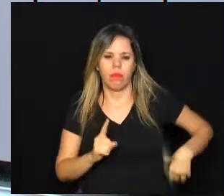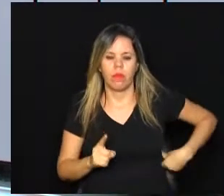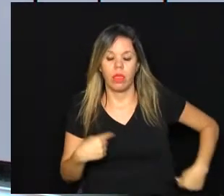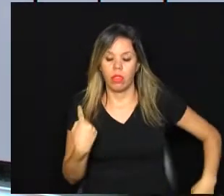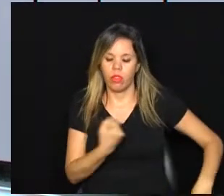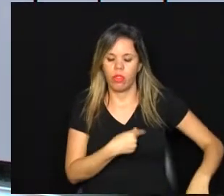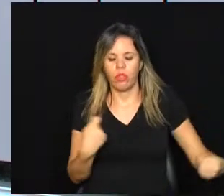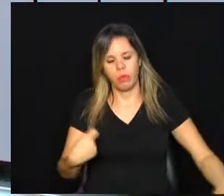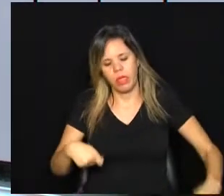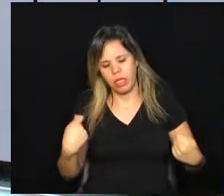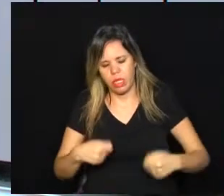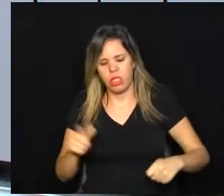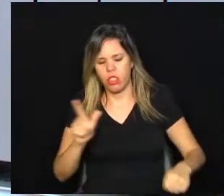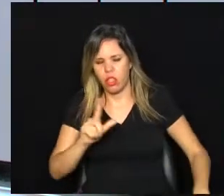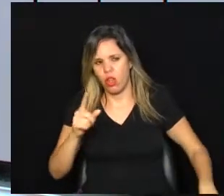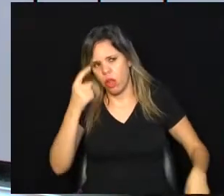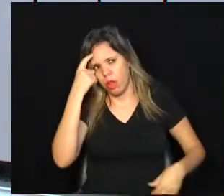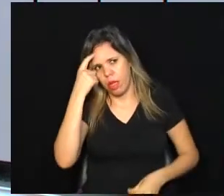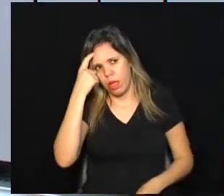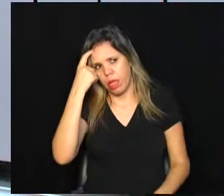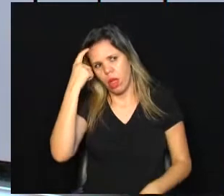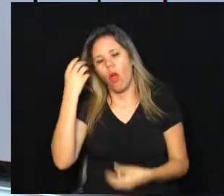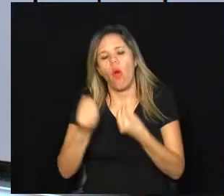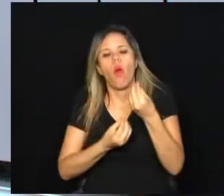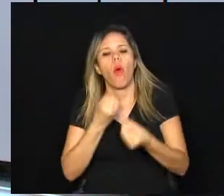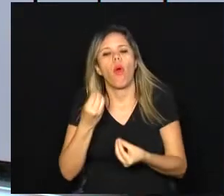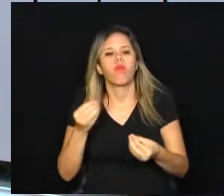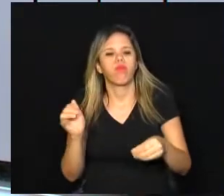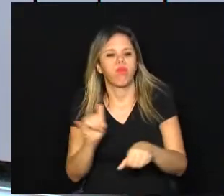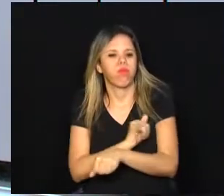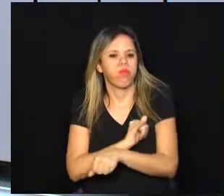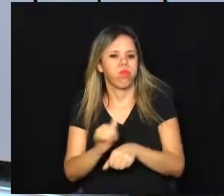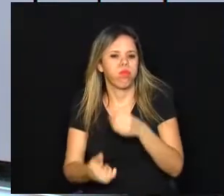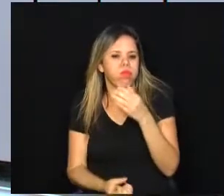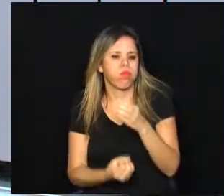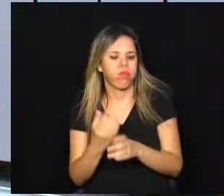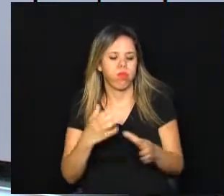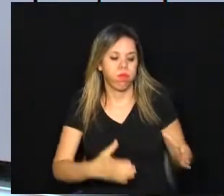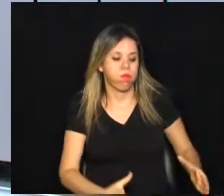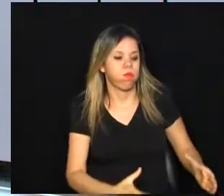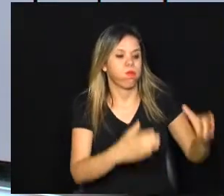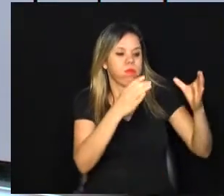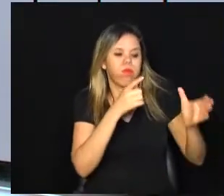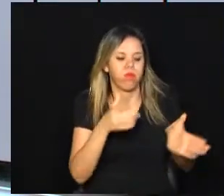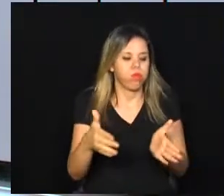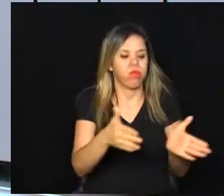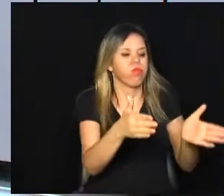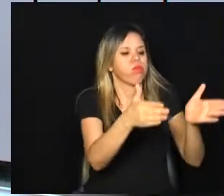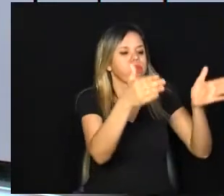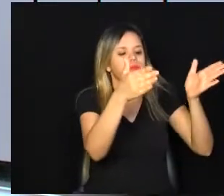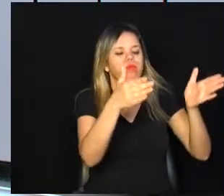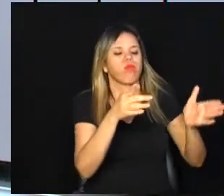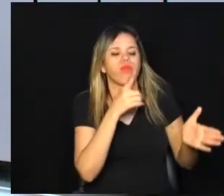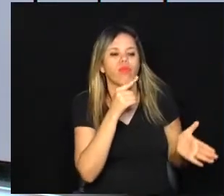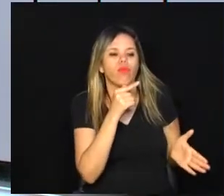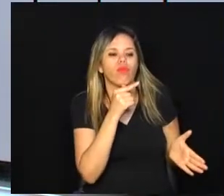precisa, obviamente, pensar em como criar essas reservas de água, as represas de água